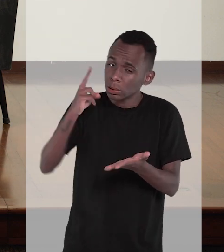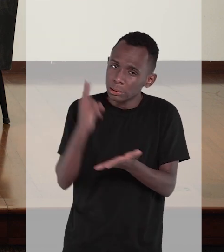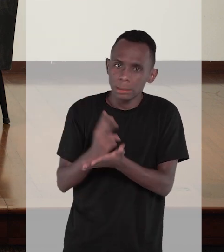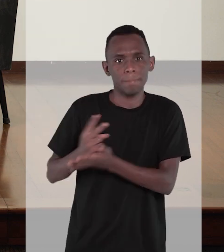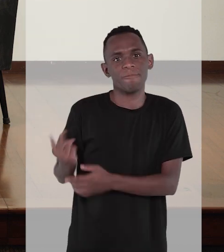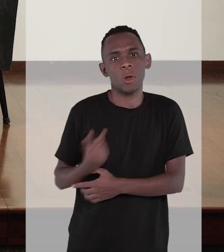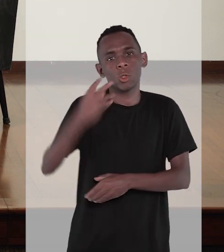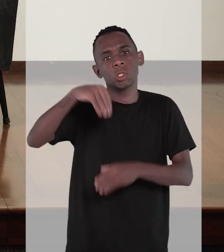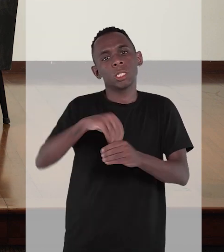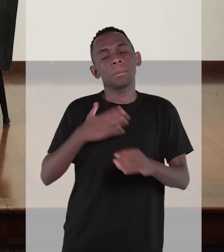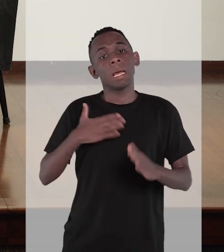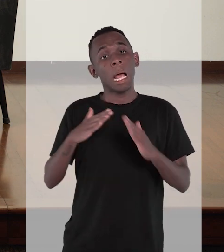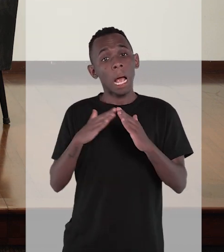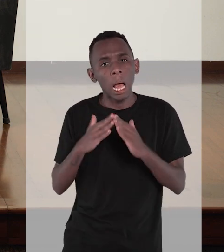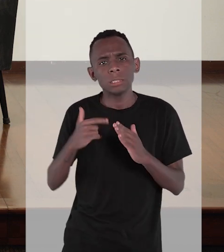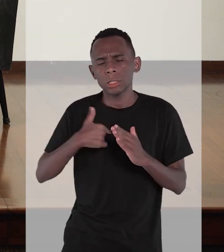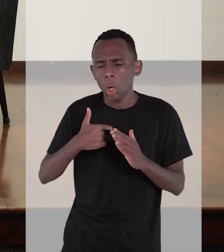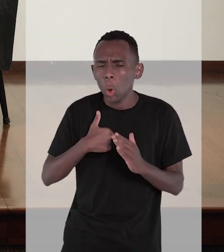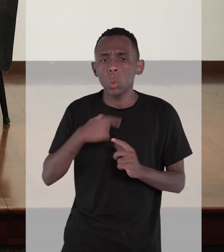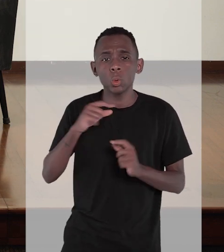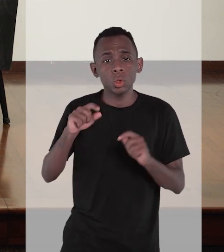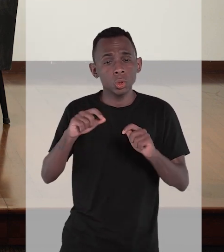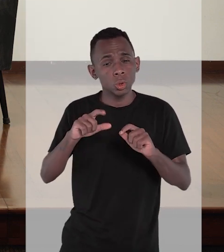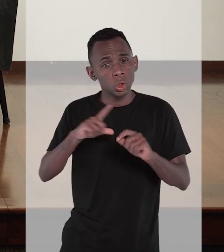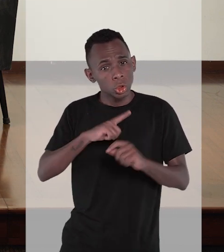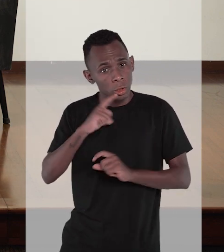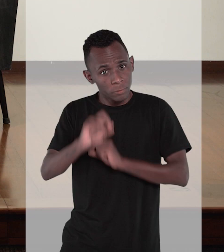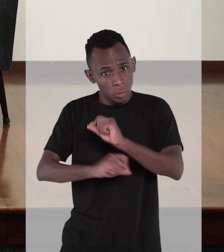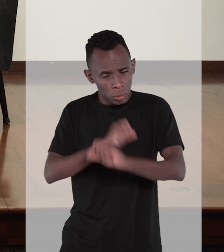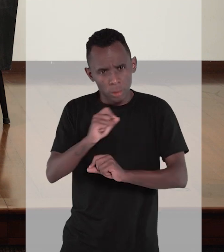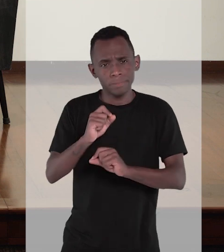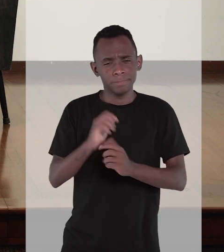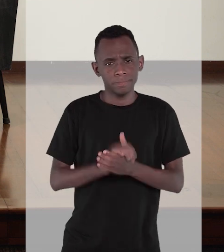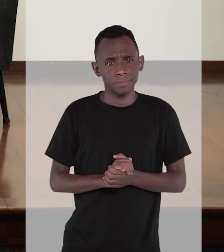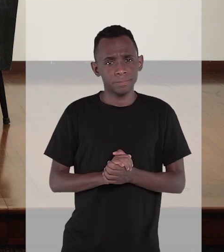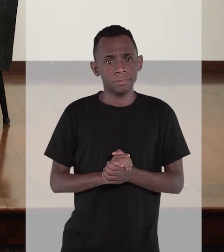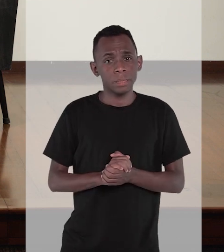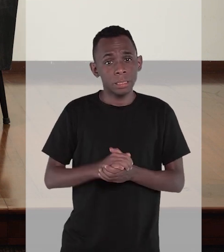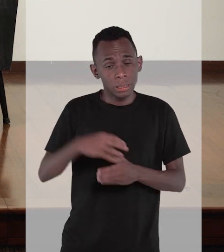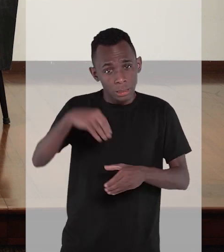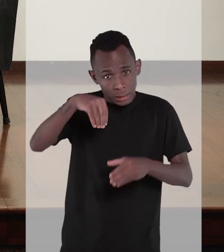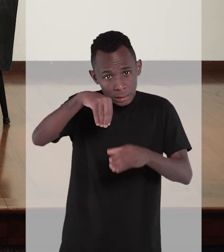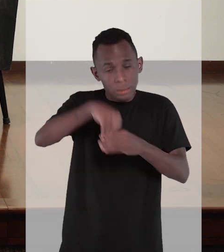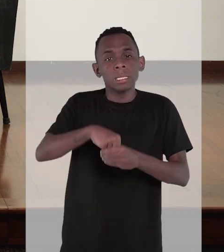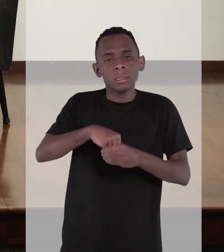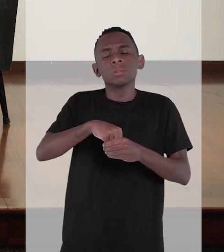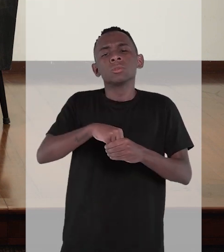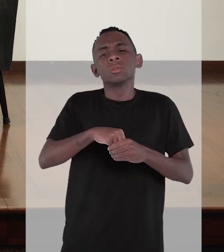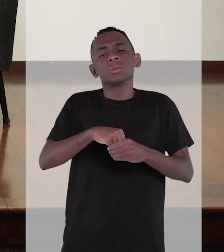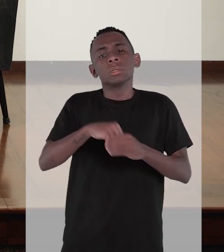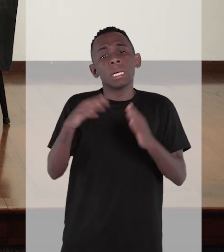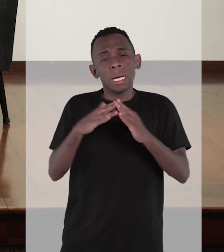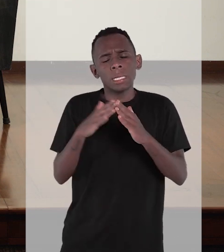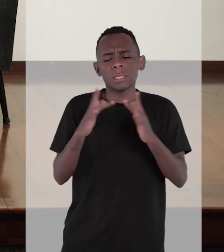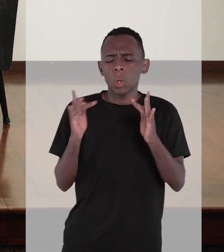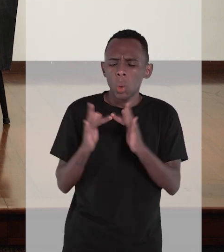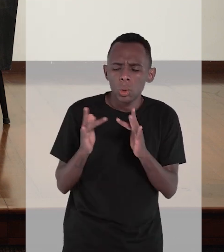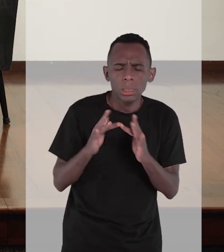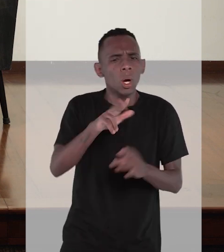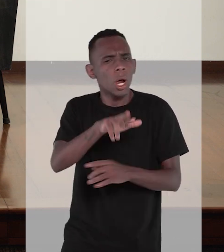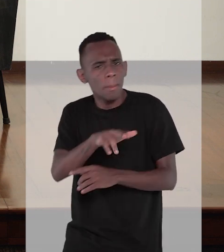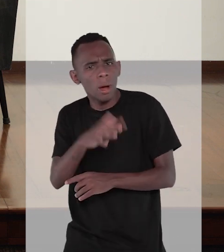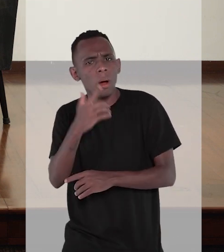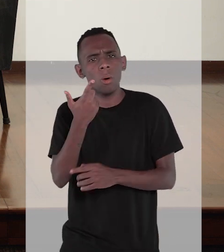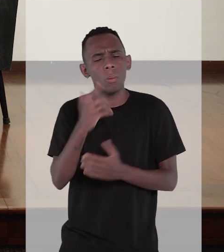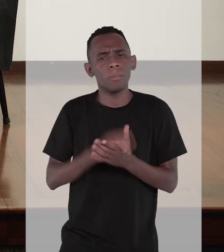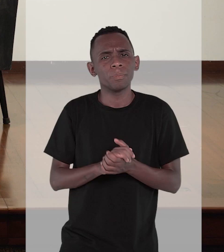muito valorizada na minha casa. Então, eu tive esse tempo de estar em casa, convivência com irmãos, mãe e tal.